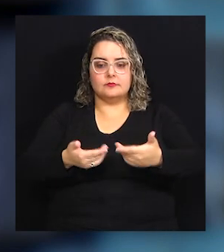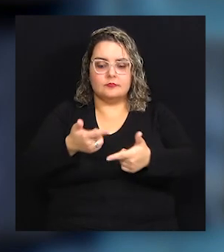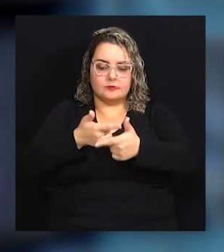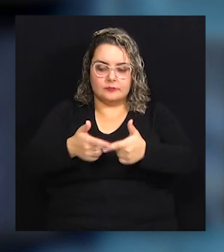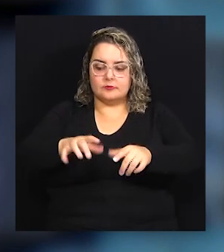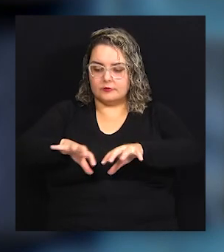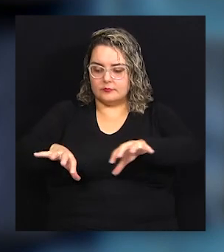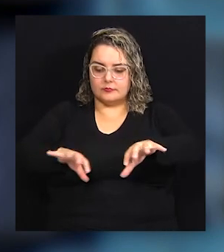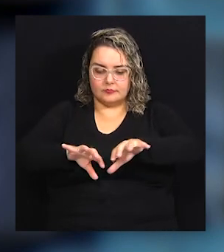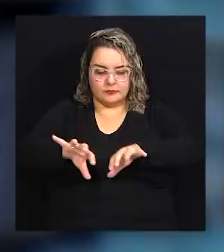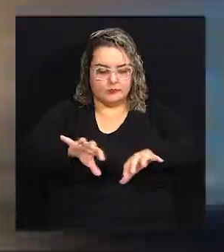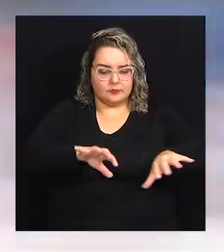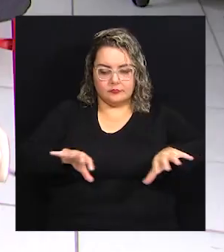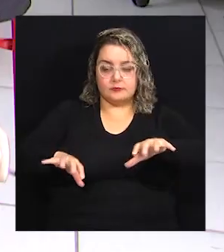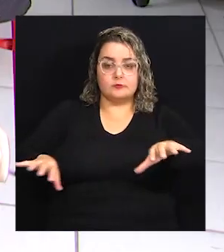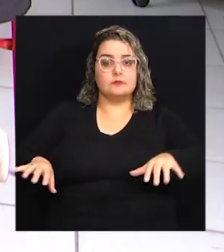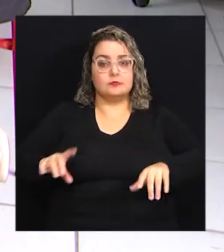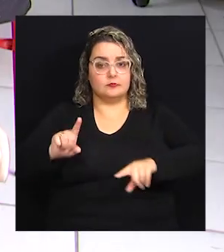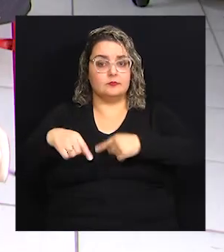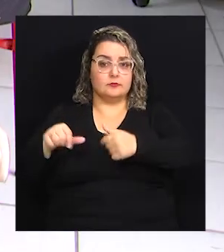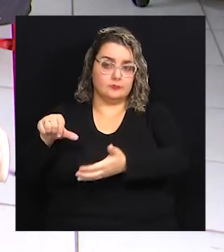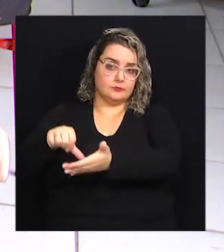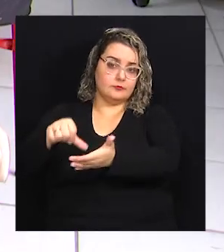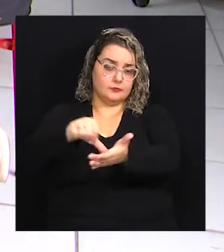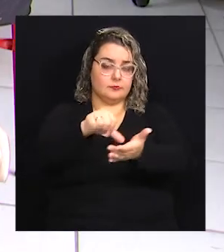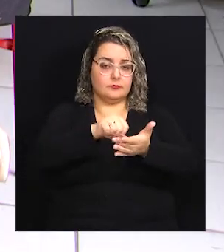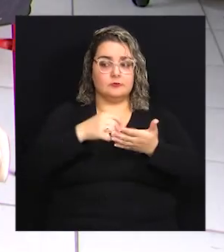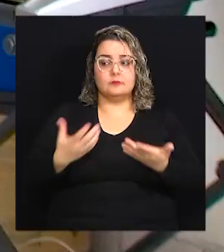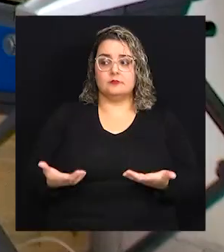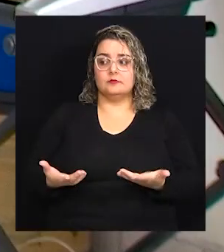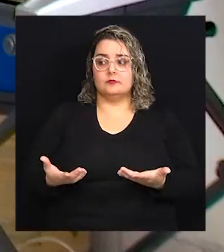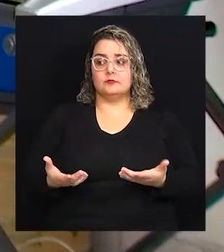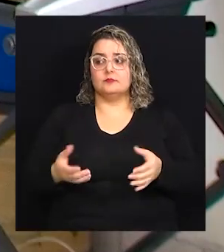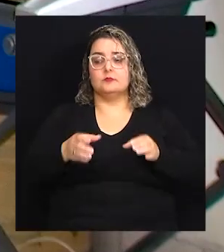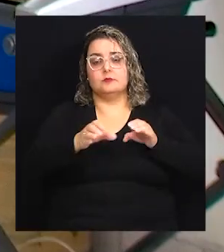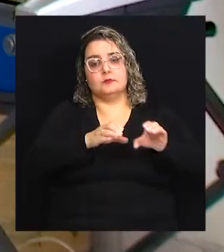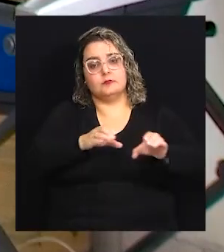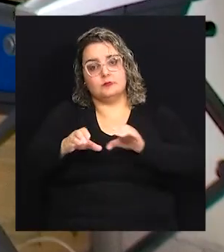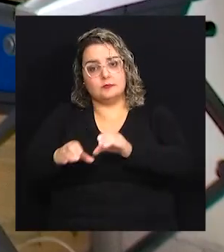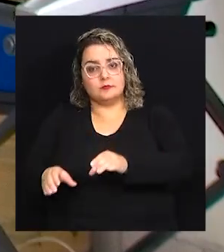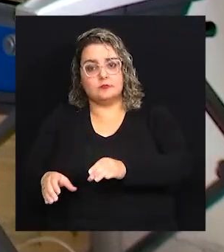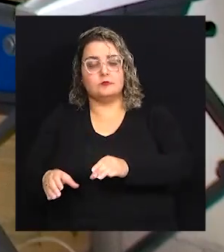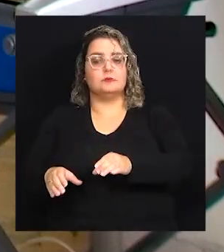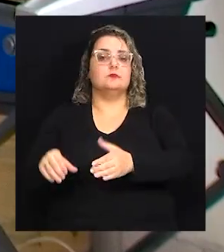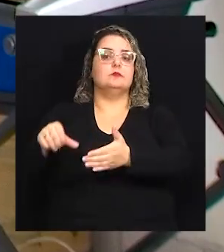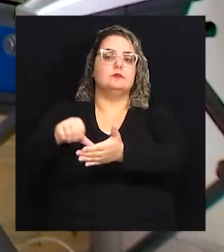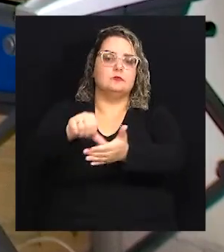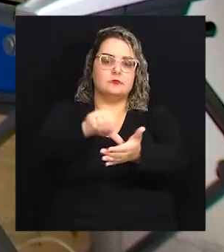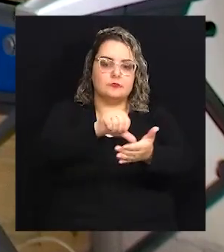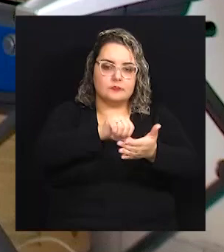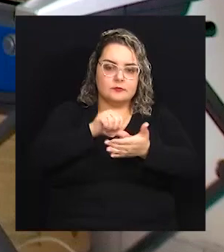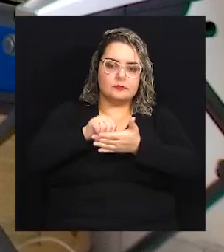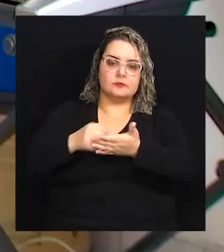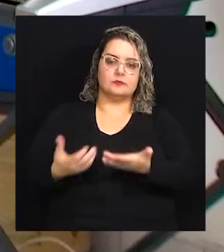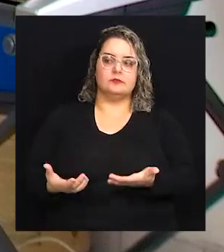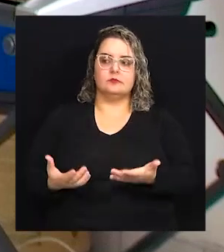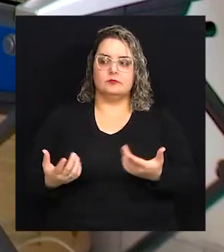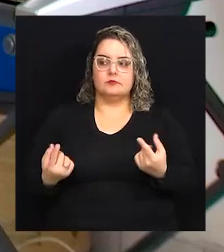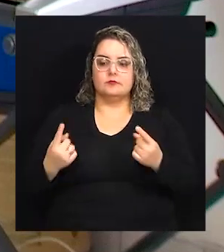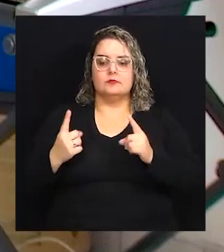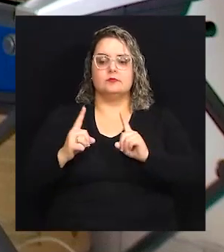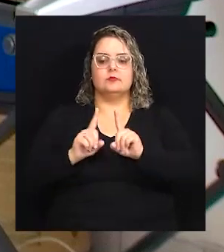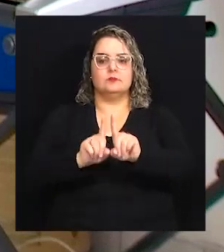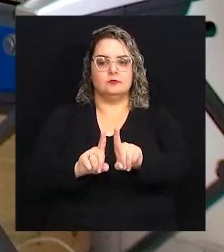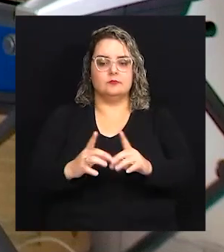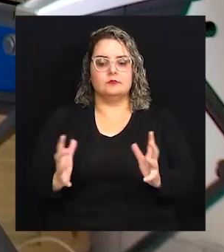sendo dividindo para as outras unidades. E daí as coordenadoras das unidades, elas